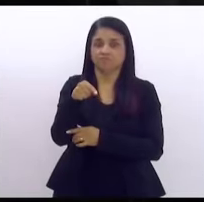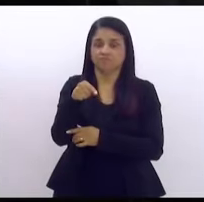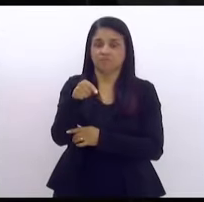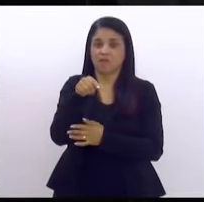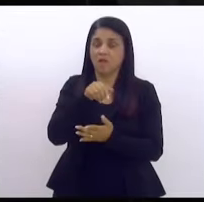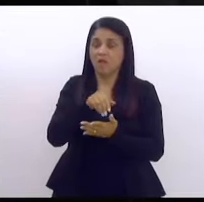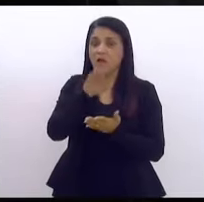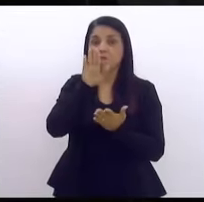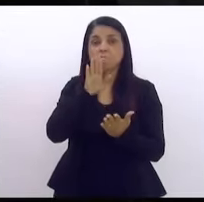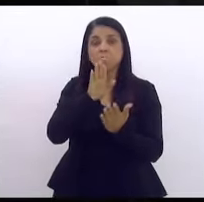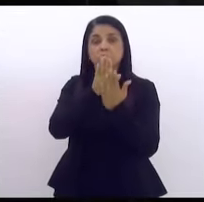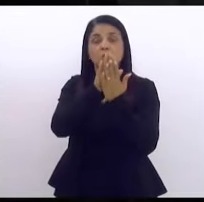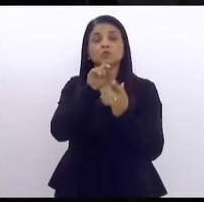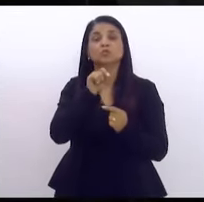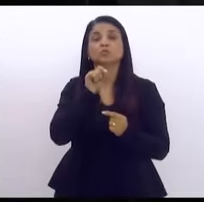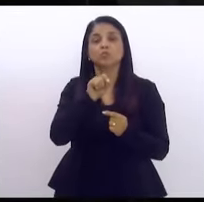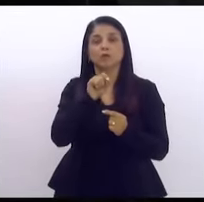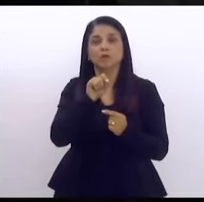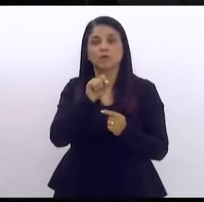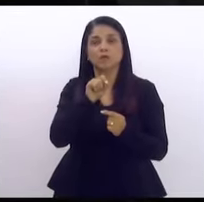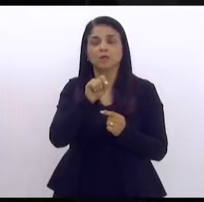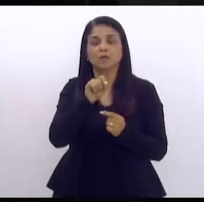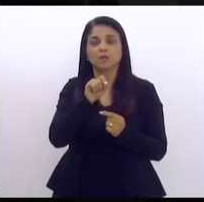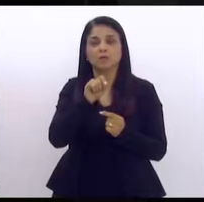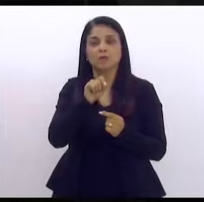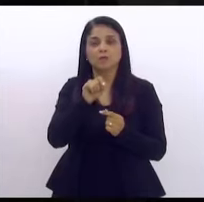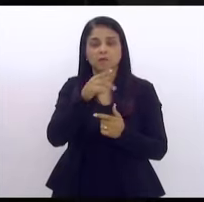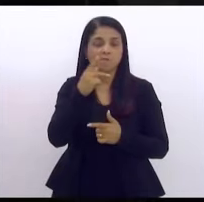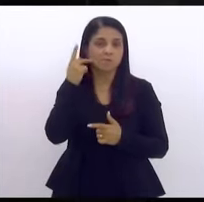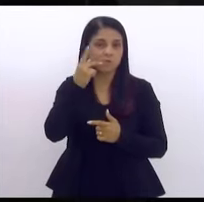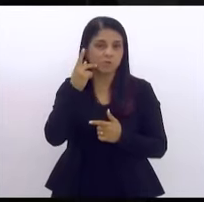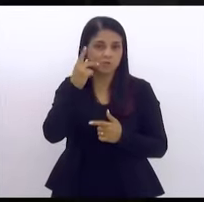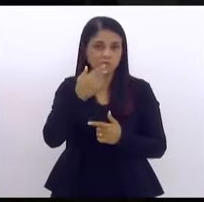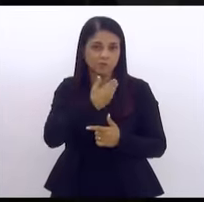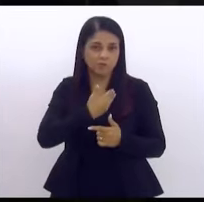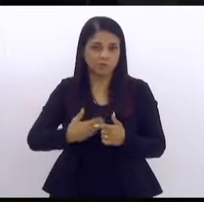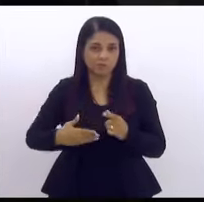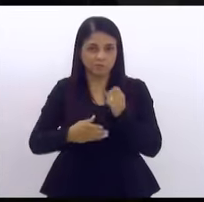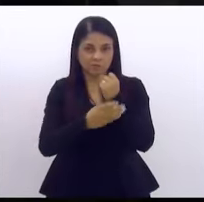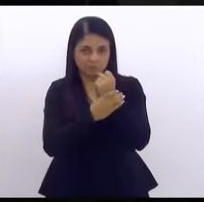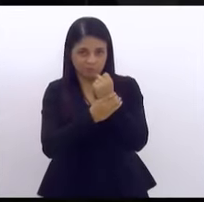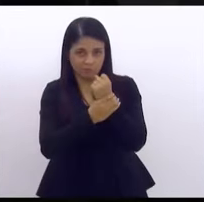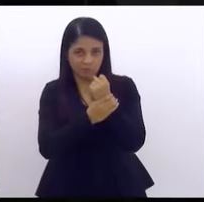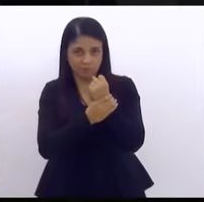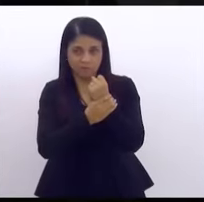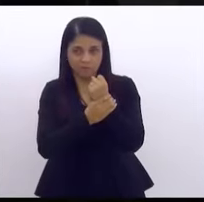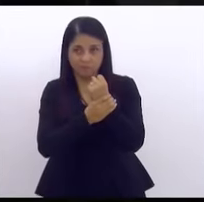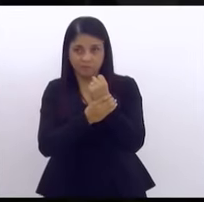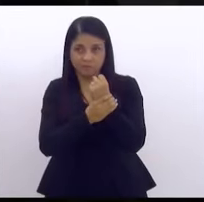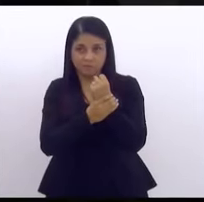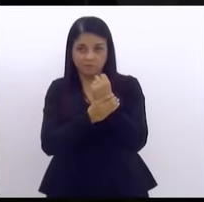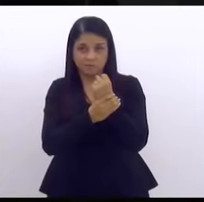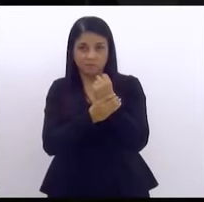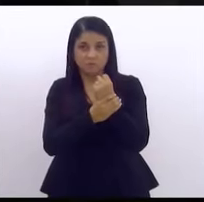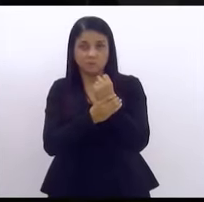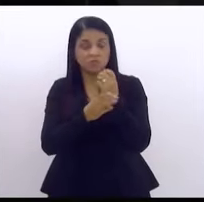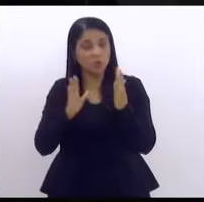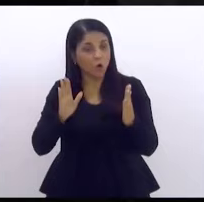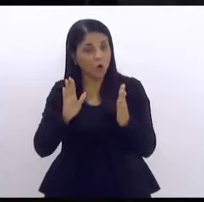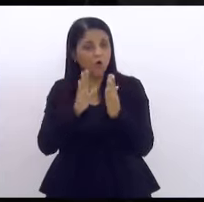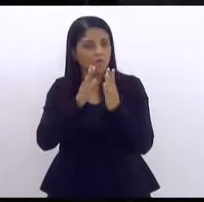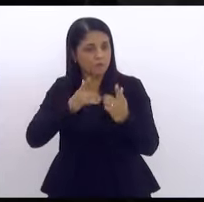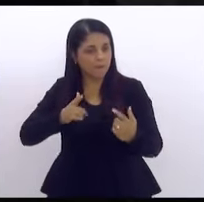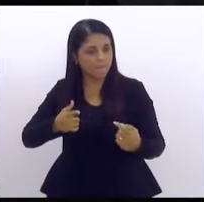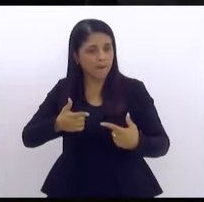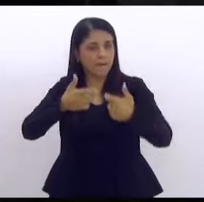aqui todos os dias. É uma aposta na política pública de segurança que só faz confronto